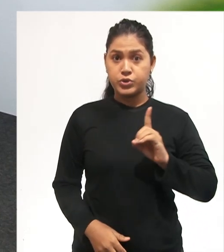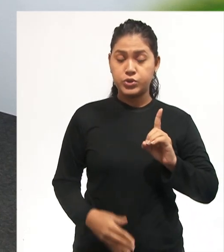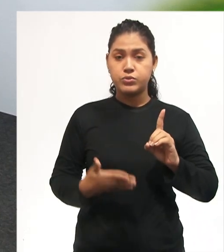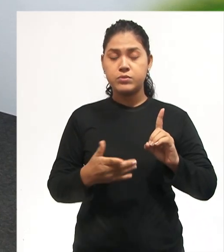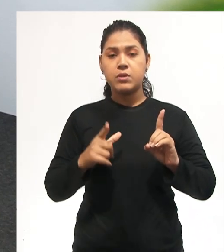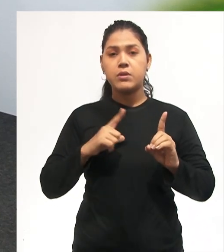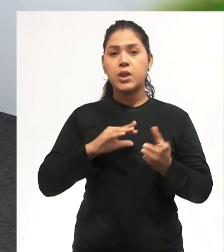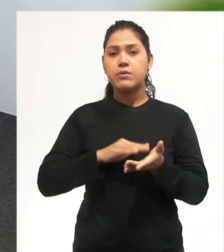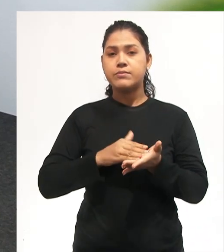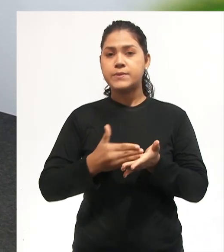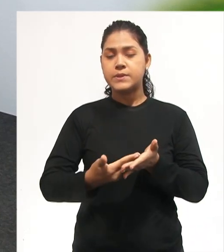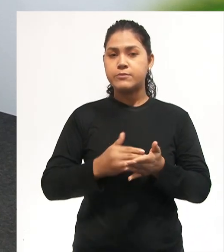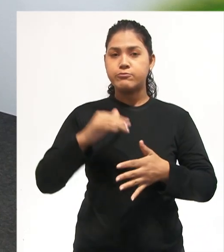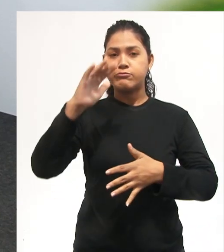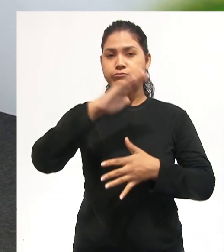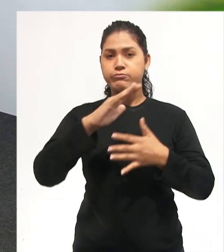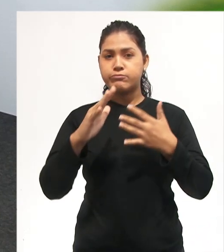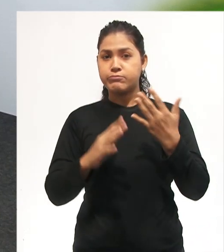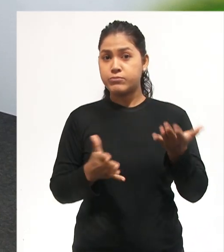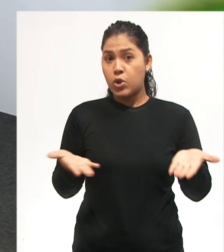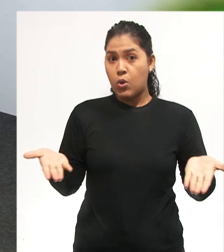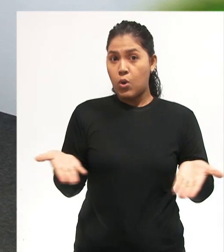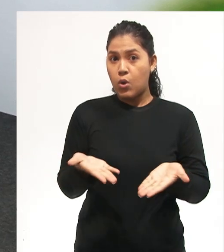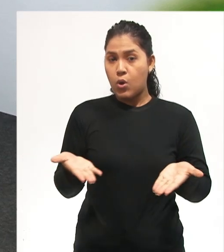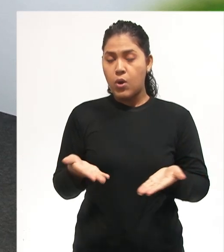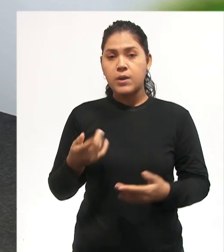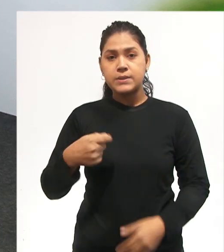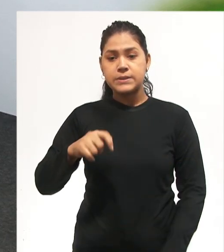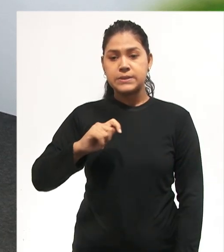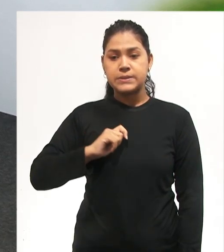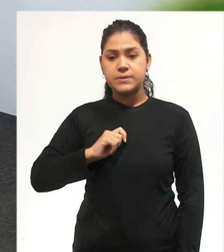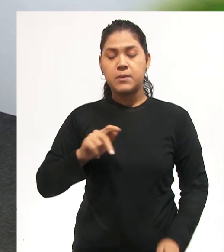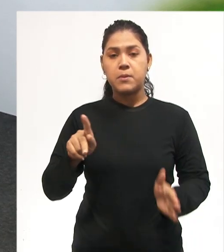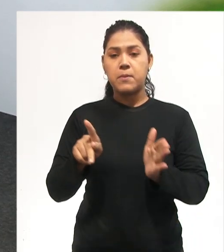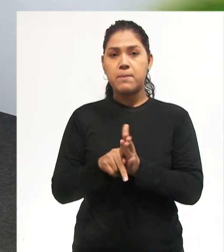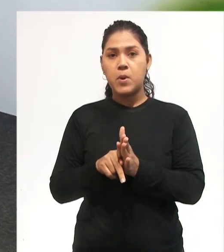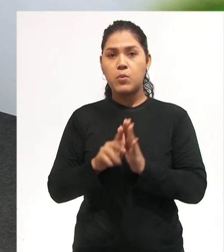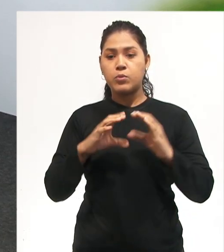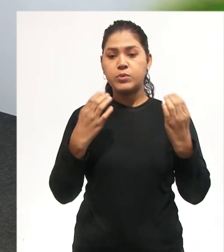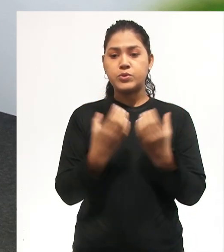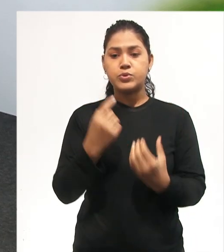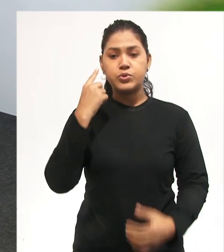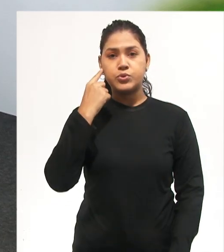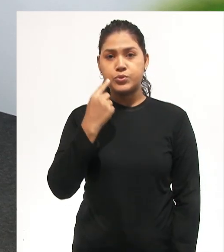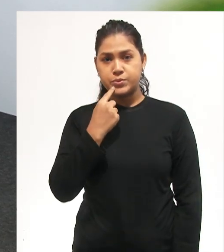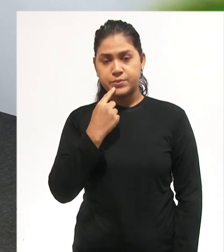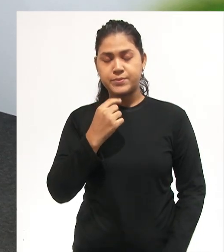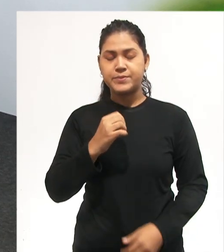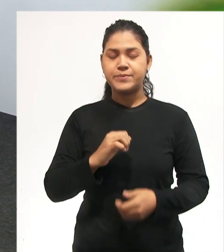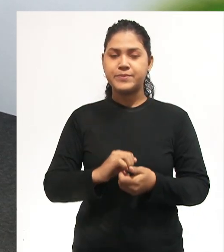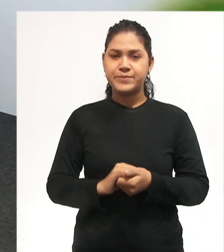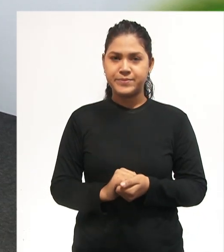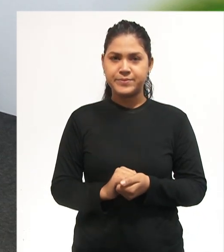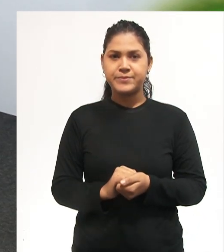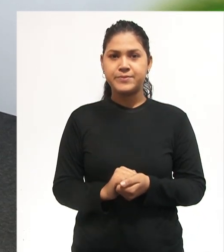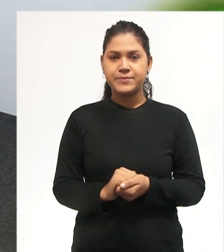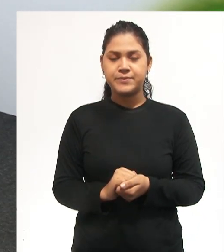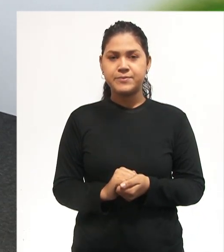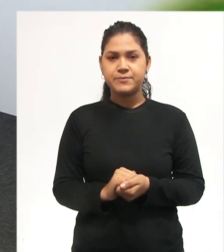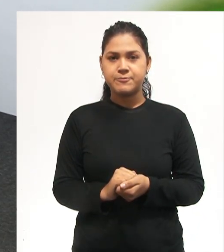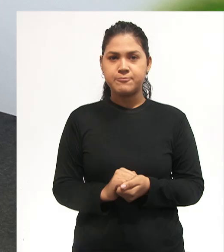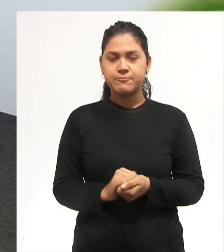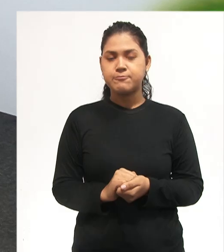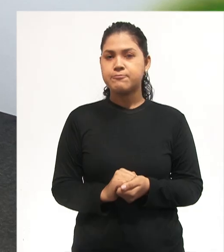tem a nossa intérprete de Libras sinalizando e este é o sinal que me representa na comunidade surda. Valderson. Vamos falar